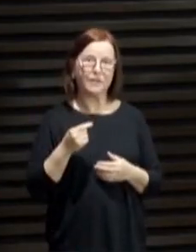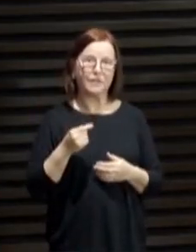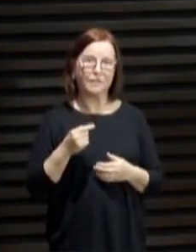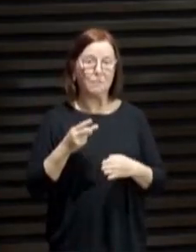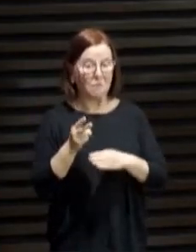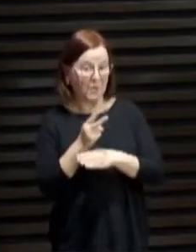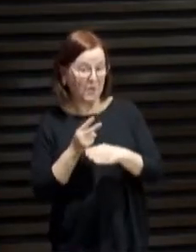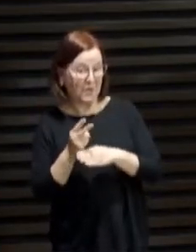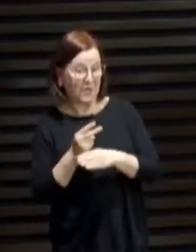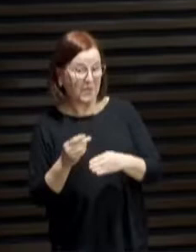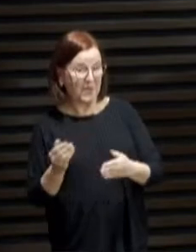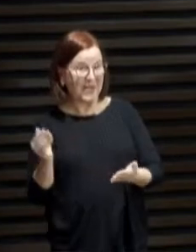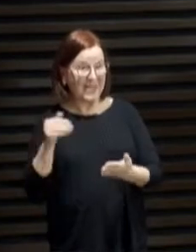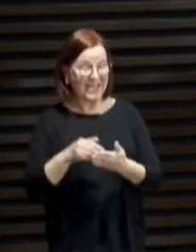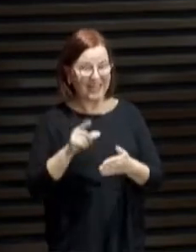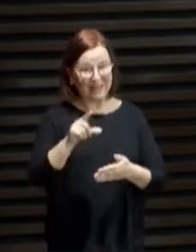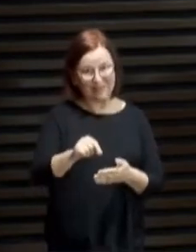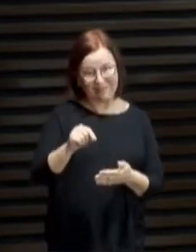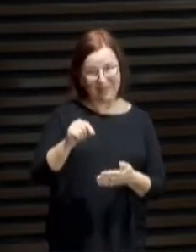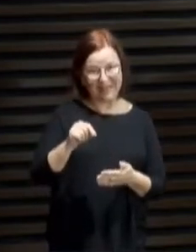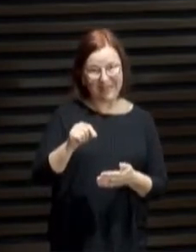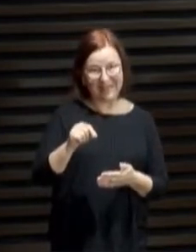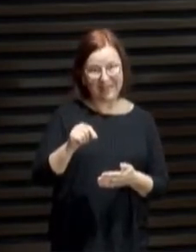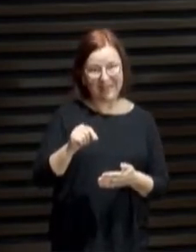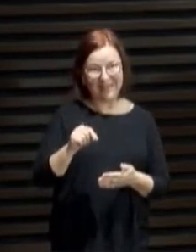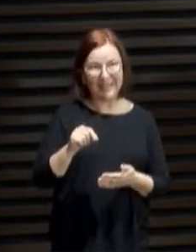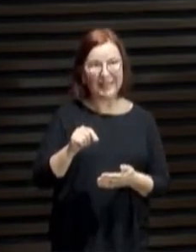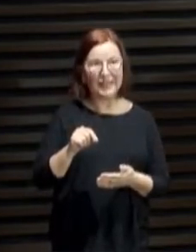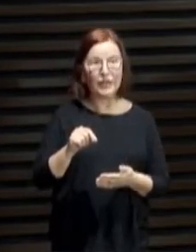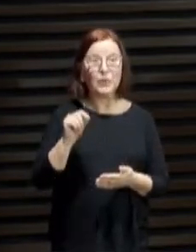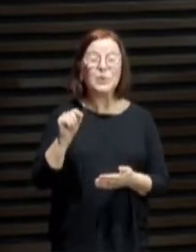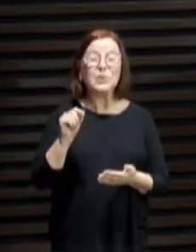que realmente estava faltando.